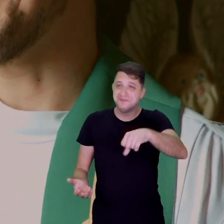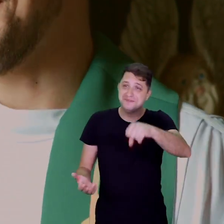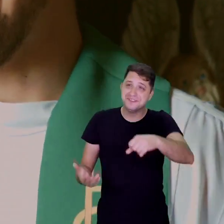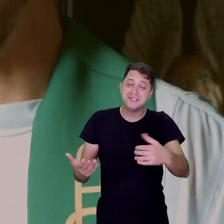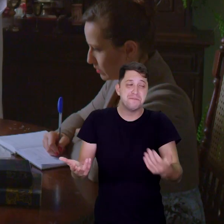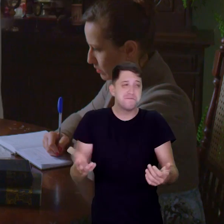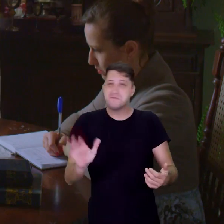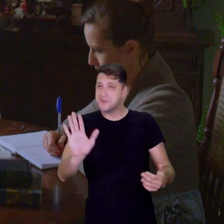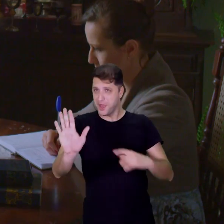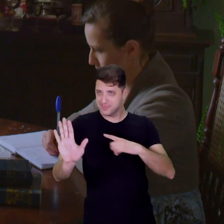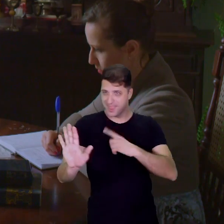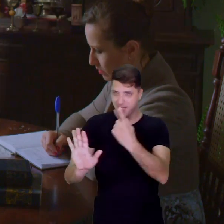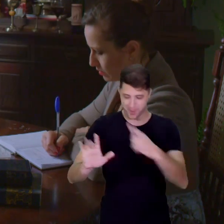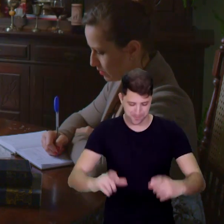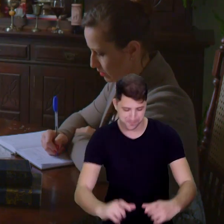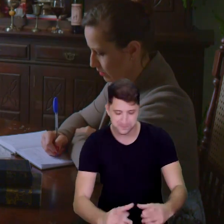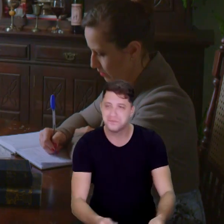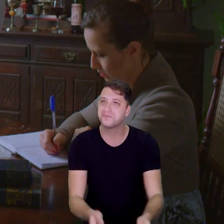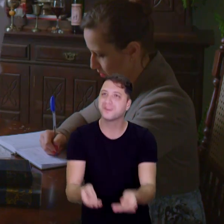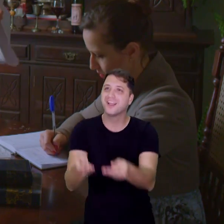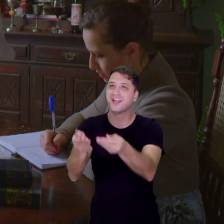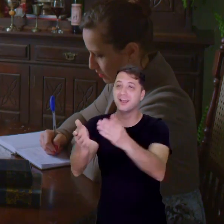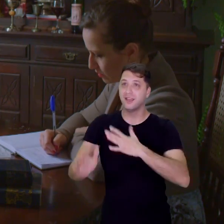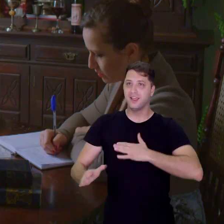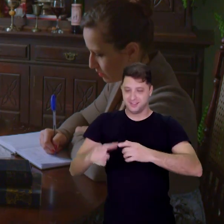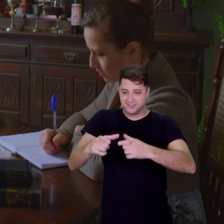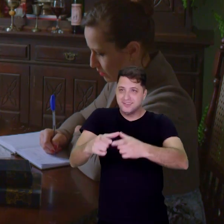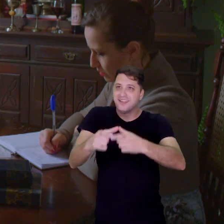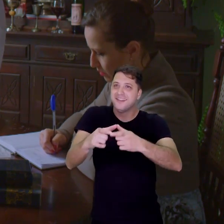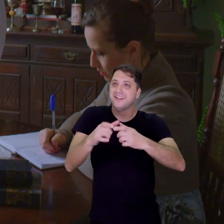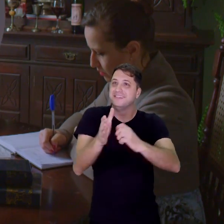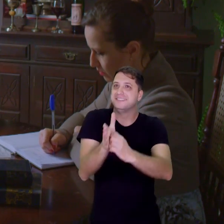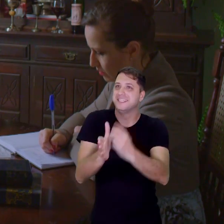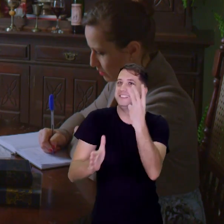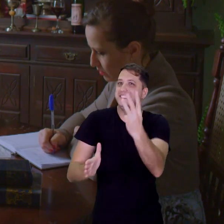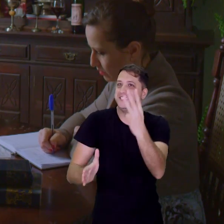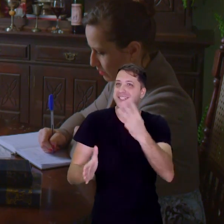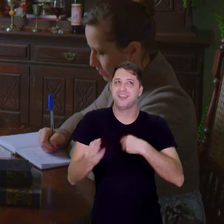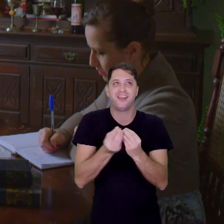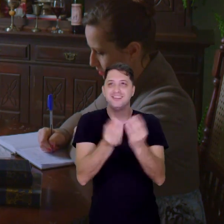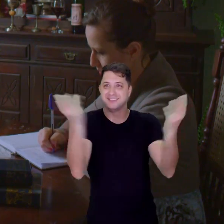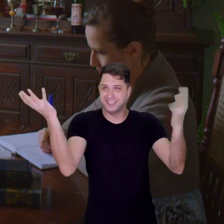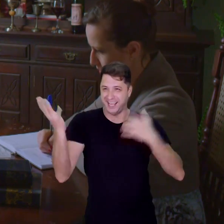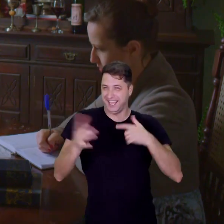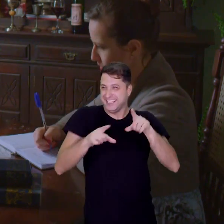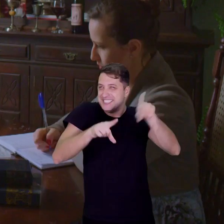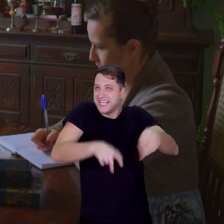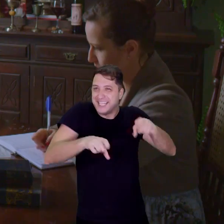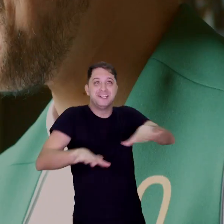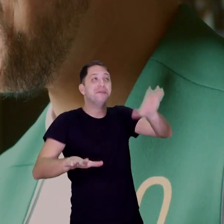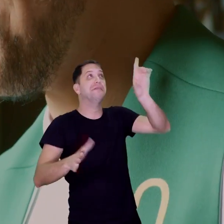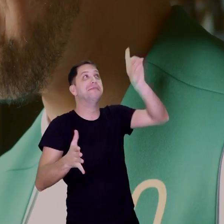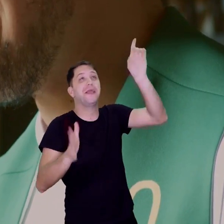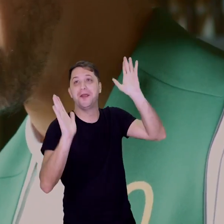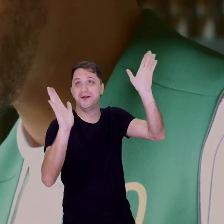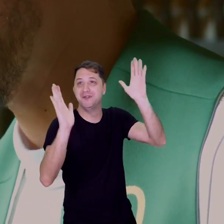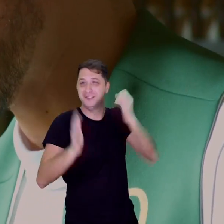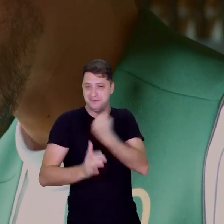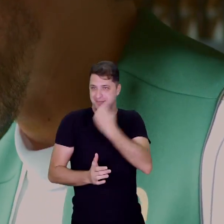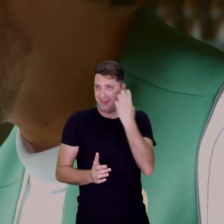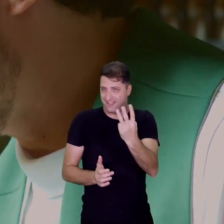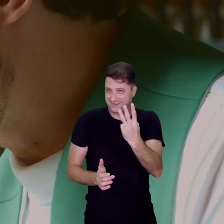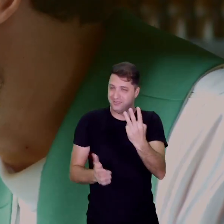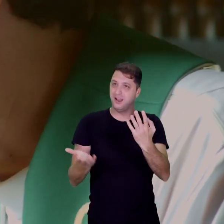Isso é uma tristeza mesmo, dona Lucimar. Mas eu tenho aqui uma coisinha que pode te ajudar. Esse aqui é o meu terceiro CD, Sertão de Meu Deus, volume